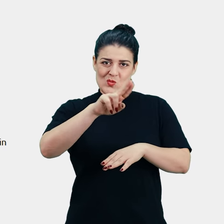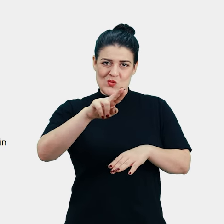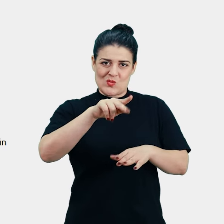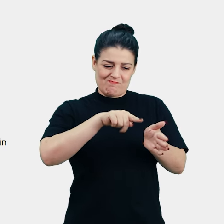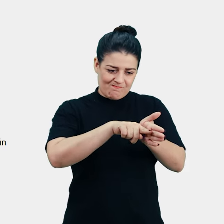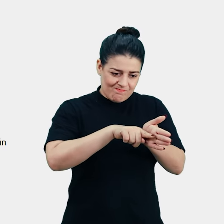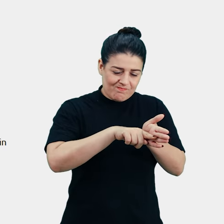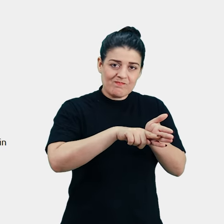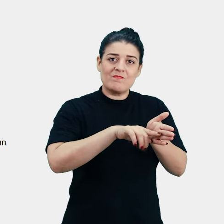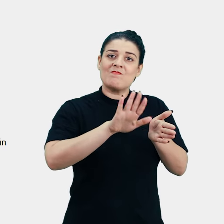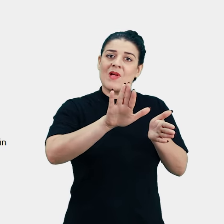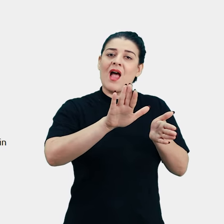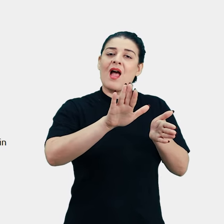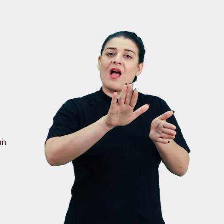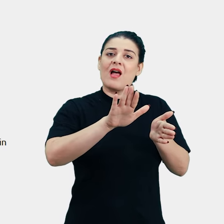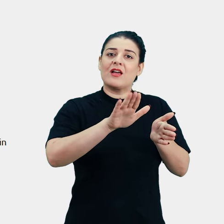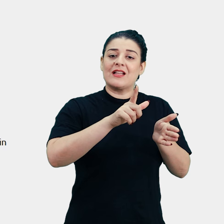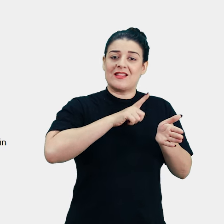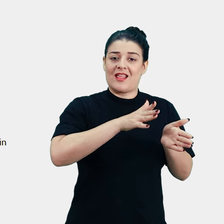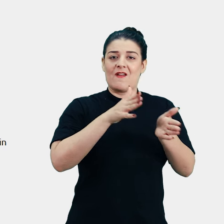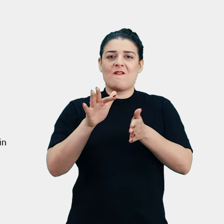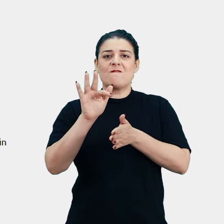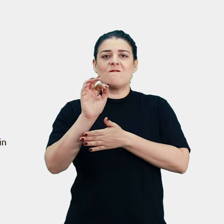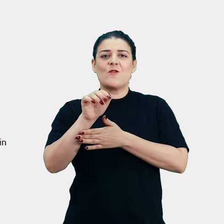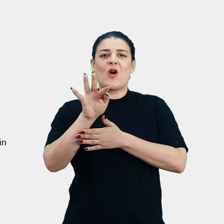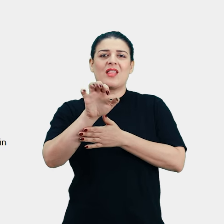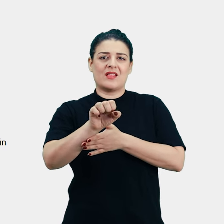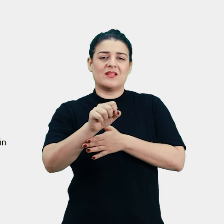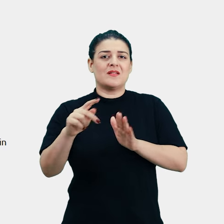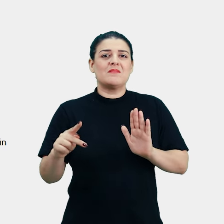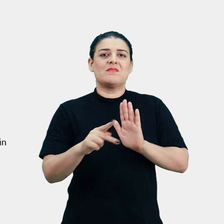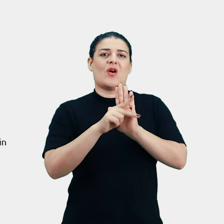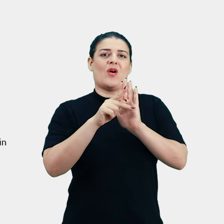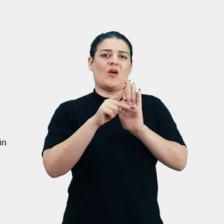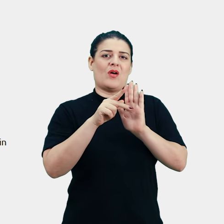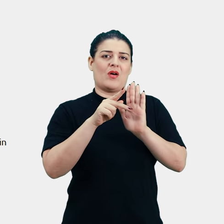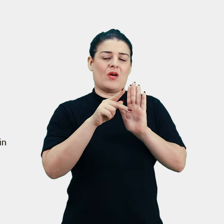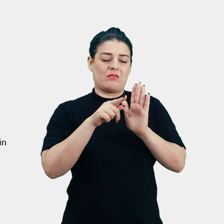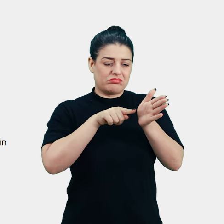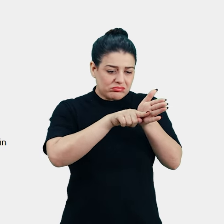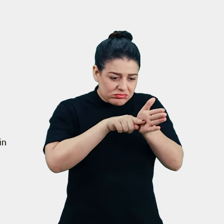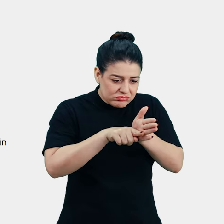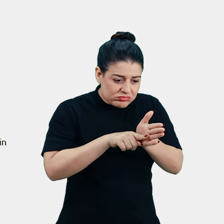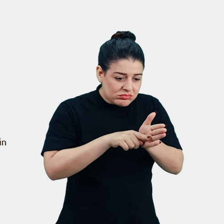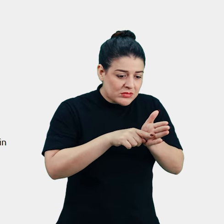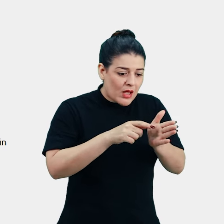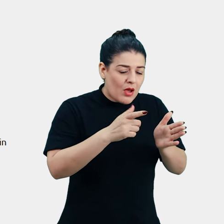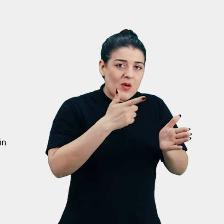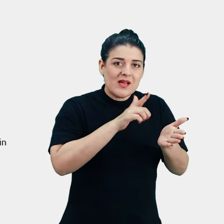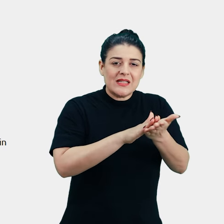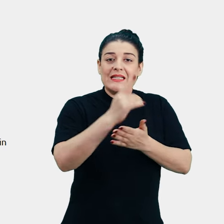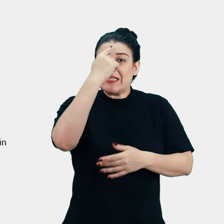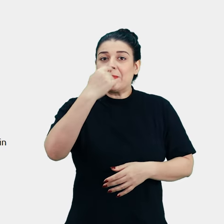de massas, mas você usa fontes ali, tá, que são próprias para a realização do imageamento, você gera imagens